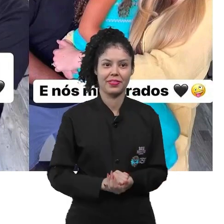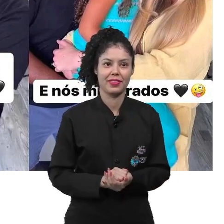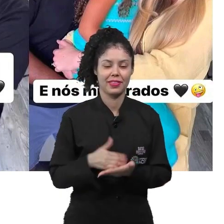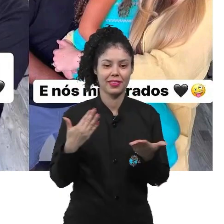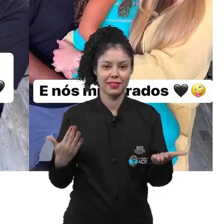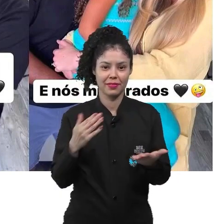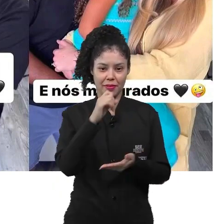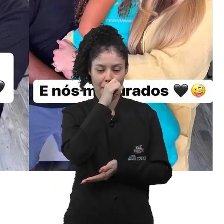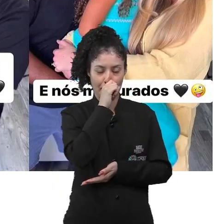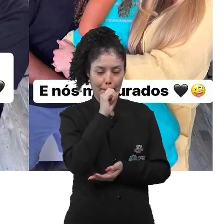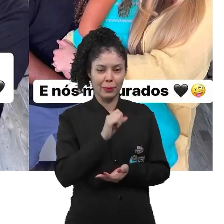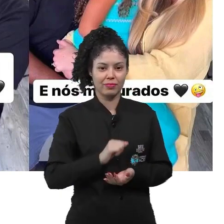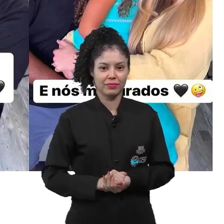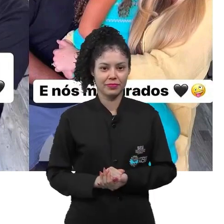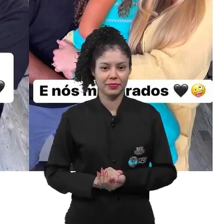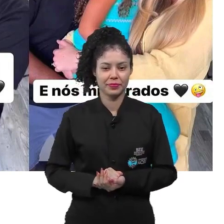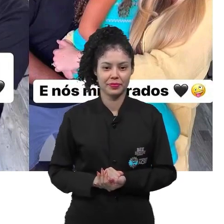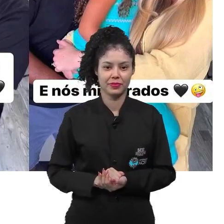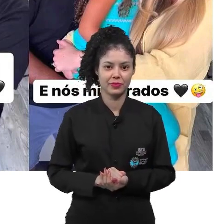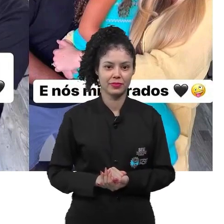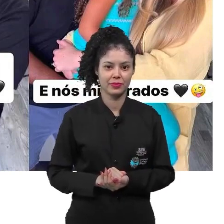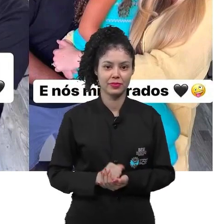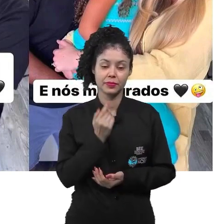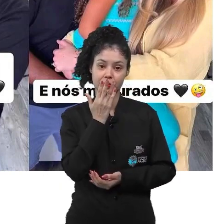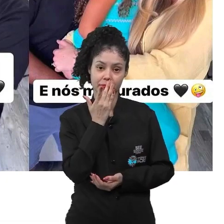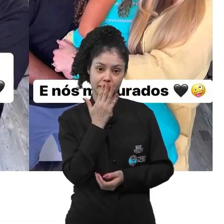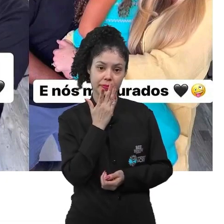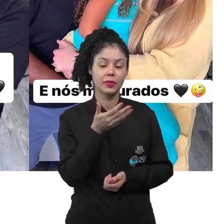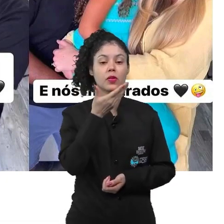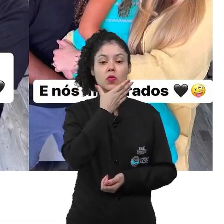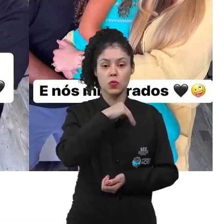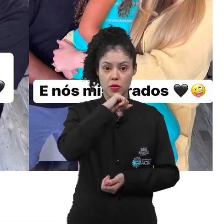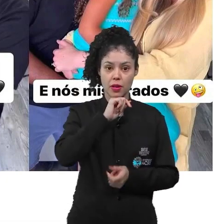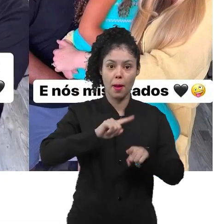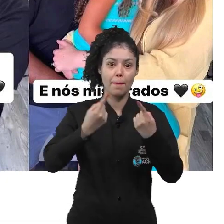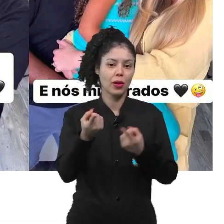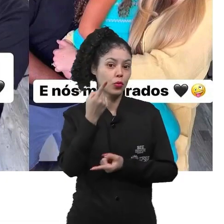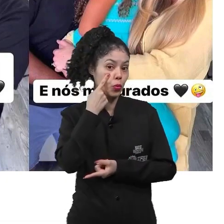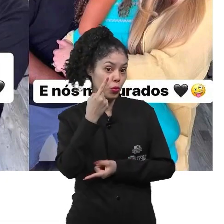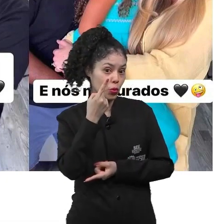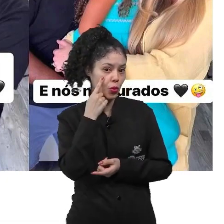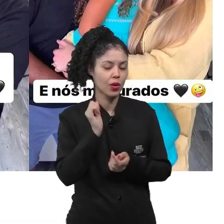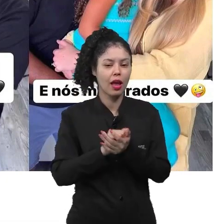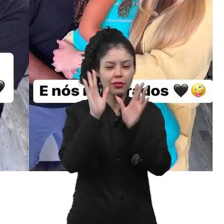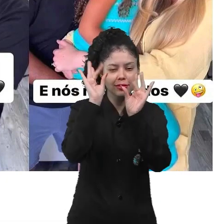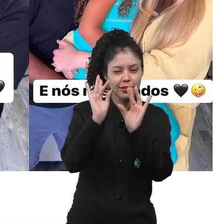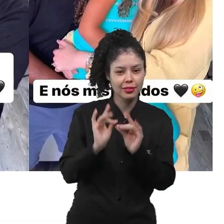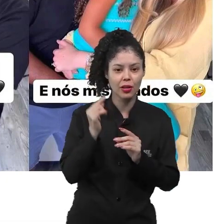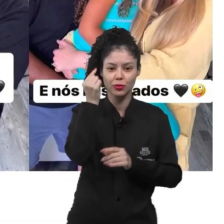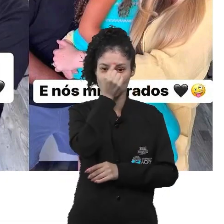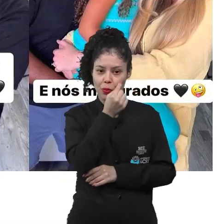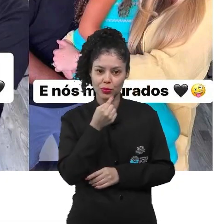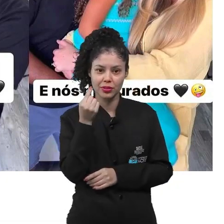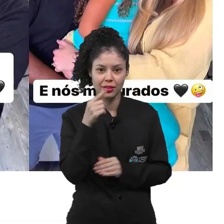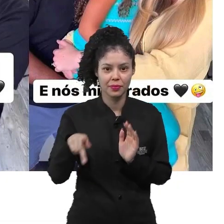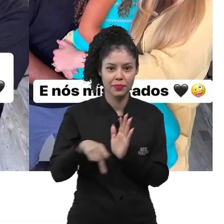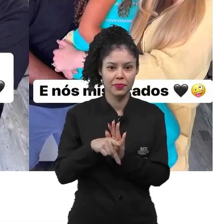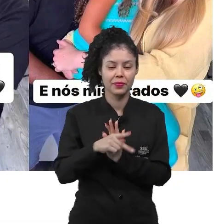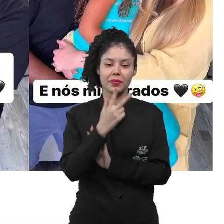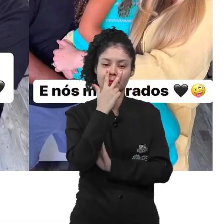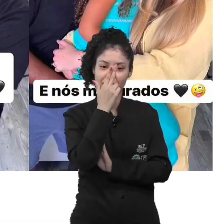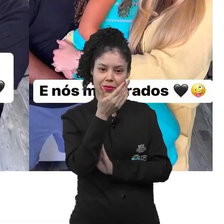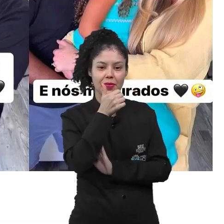ela tem ali a cor ali do pai, mas os olhos, né, os traços do rosto dela é